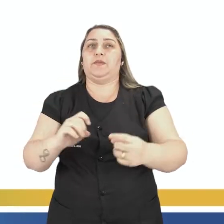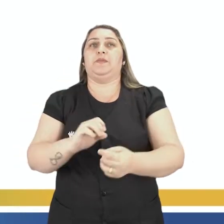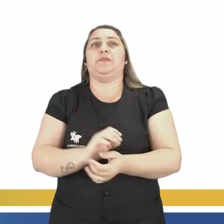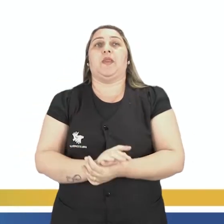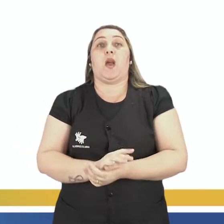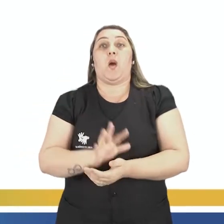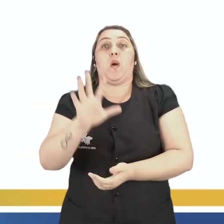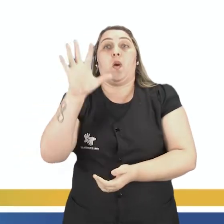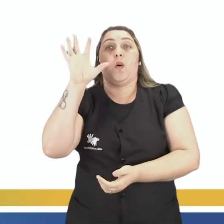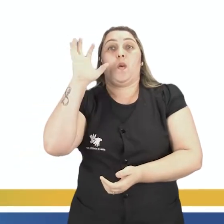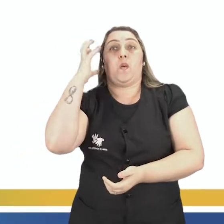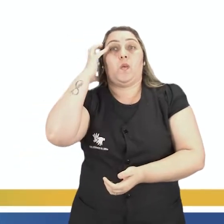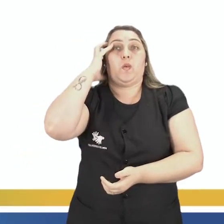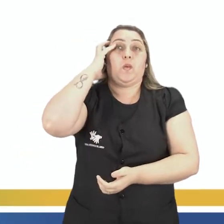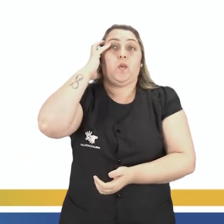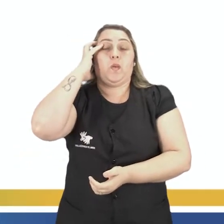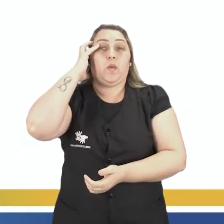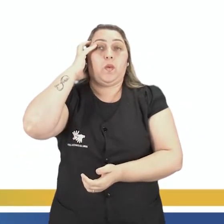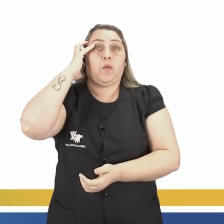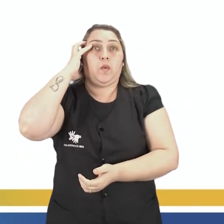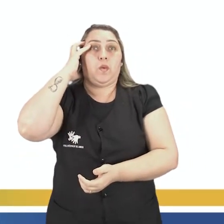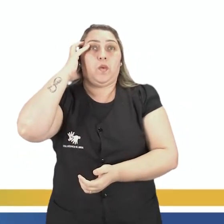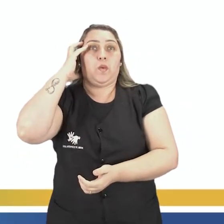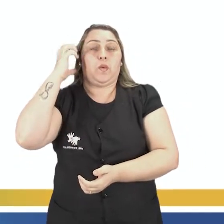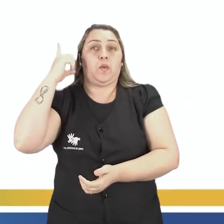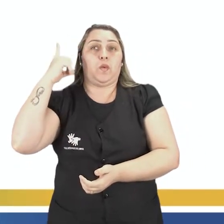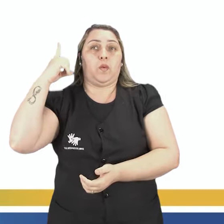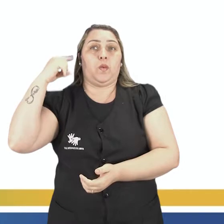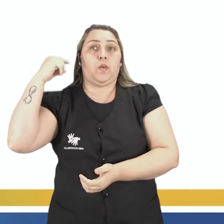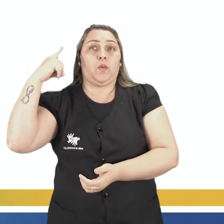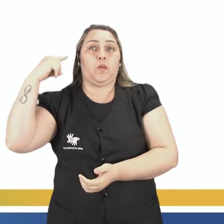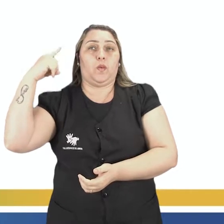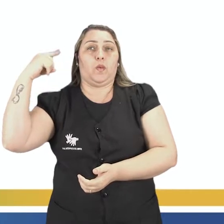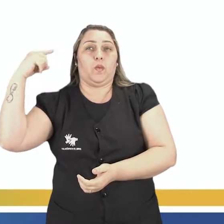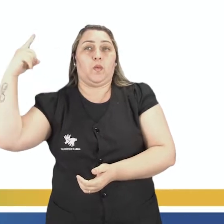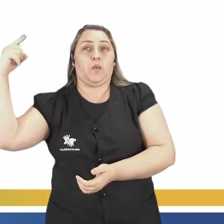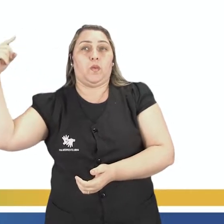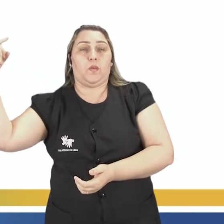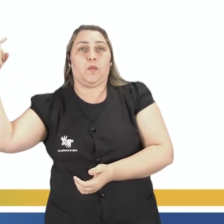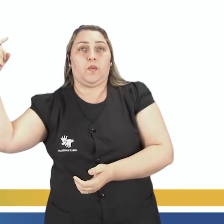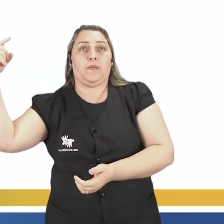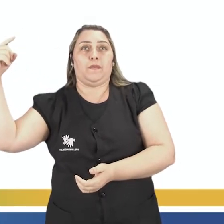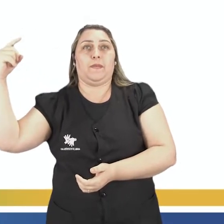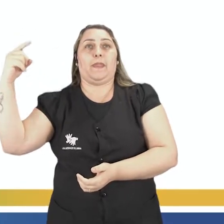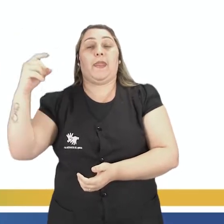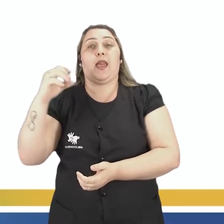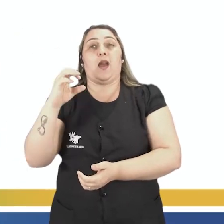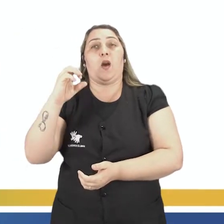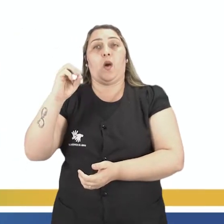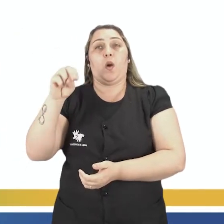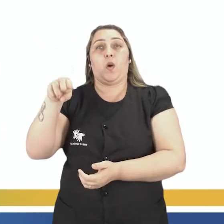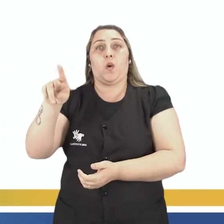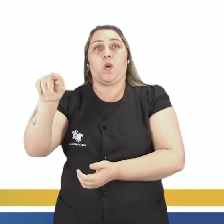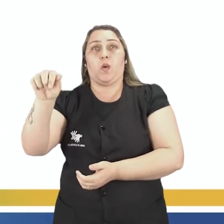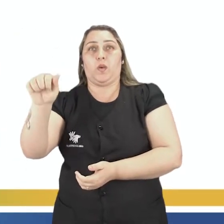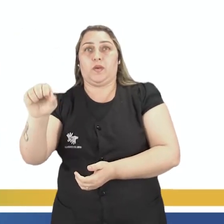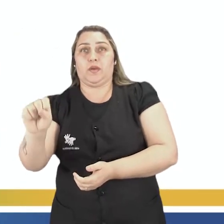O som é produzido por ondas de compressão e